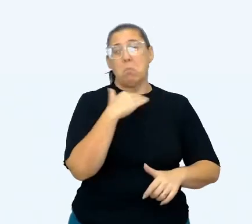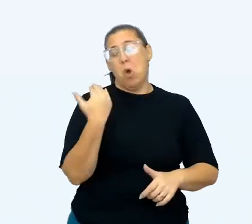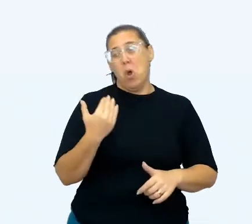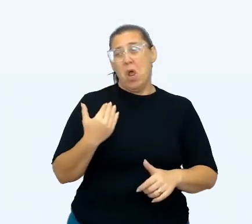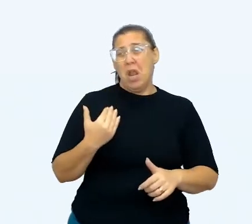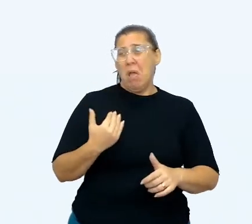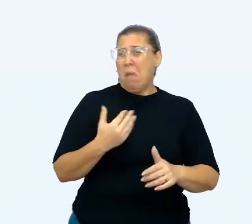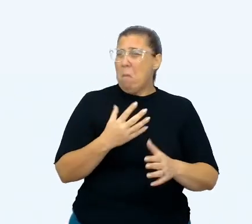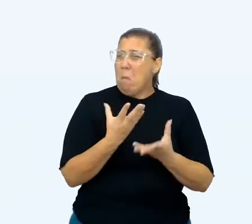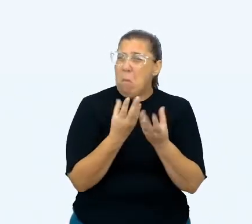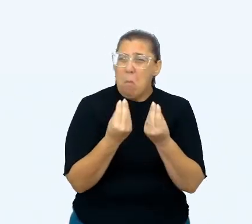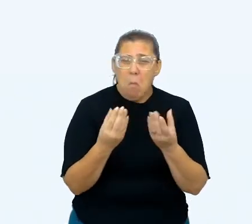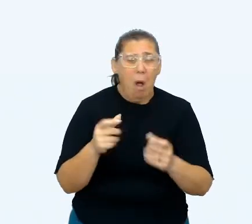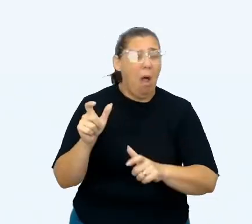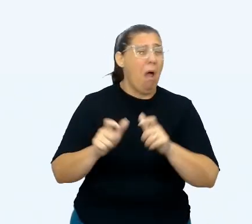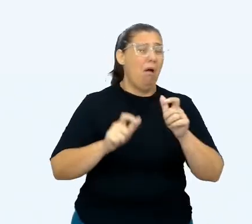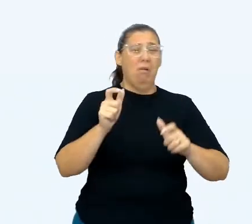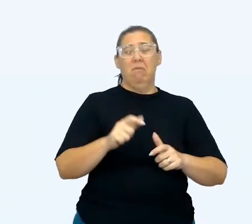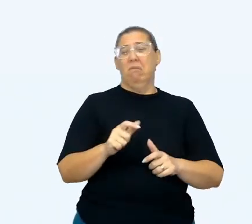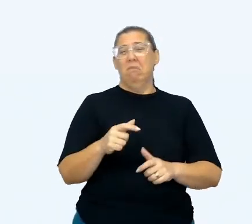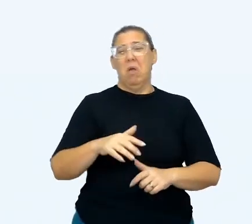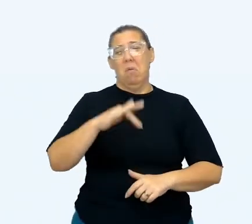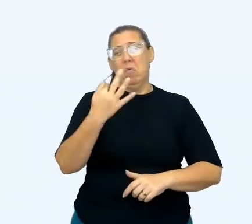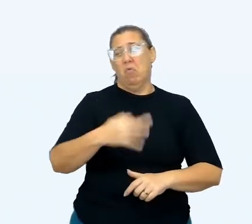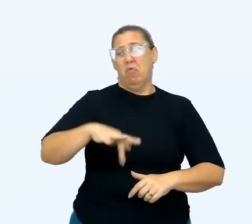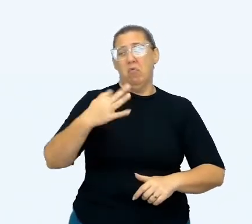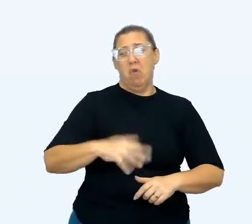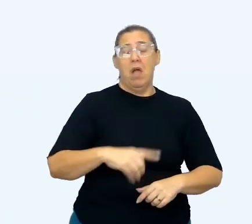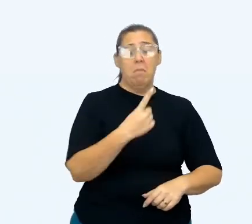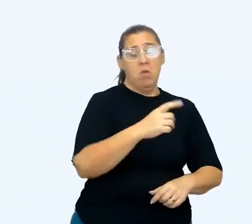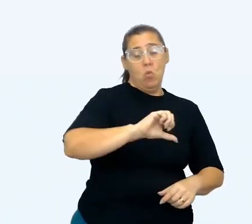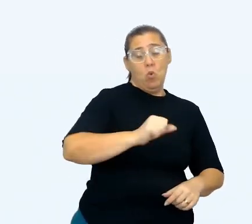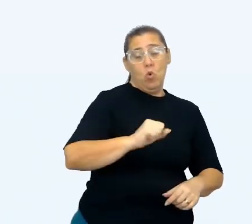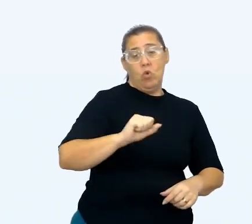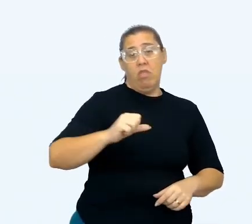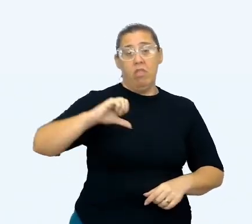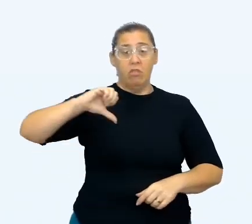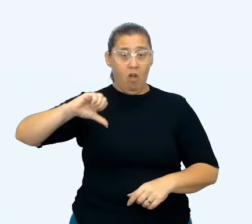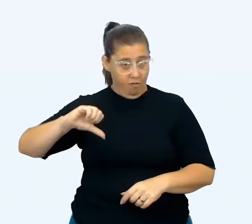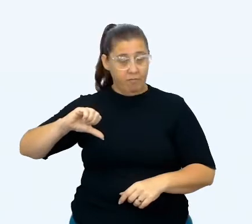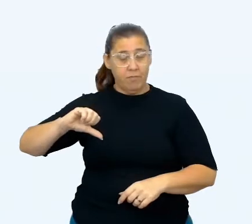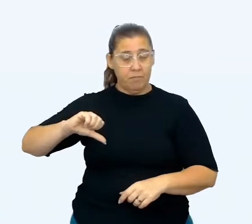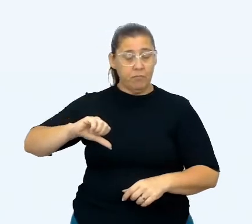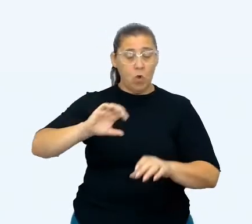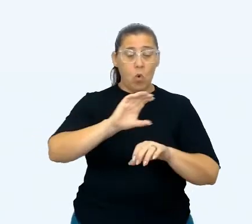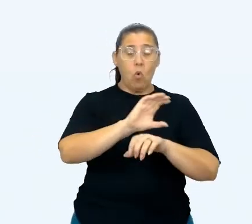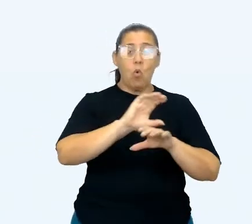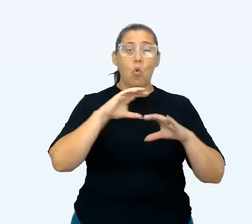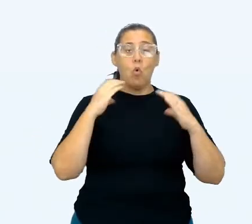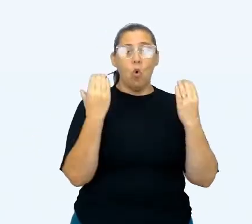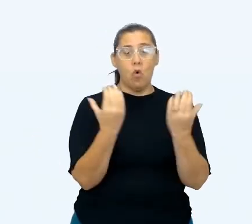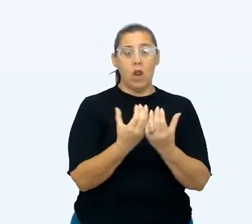Em 1889, o Congresso Operário Internacional decidiu